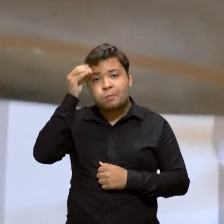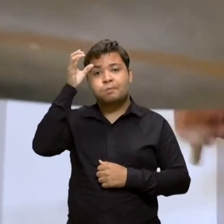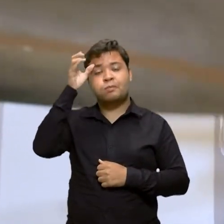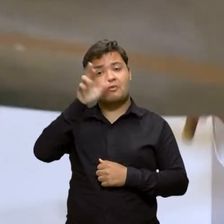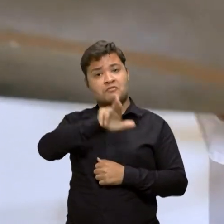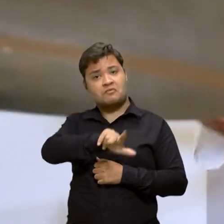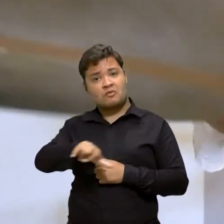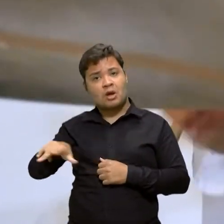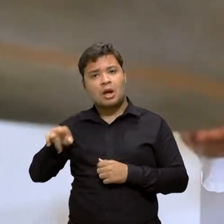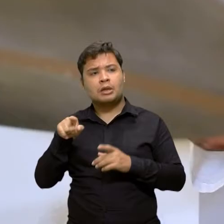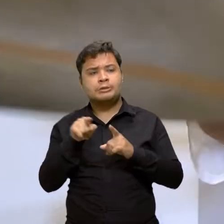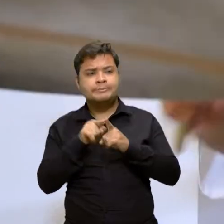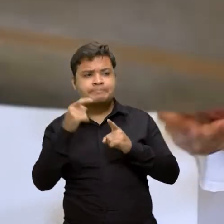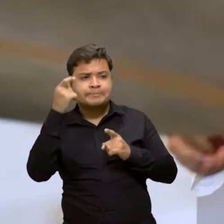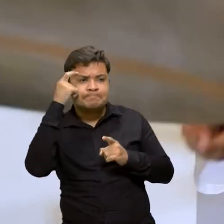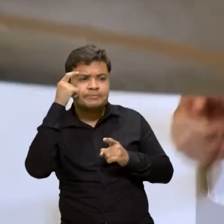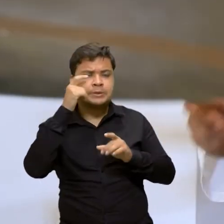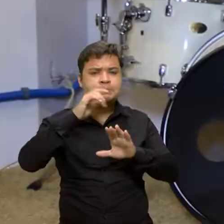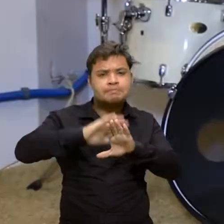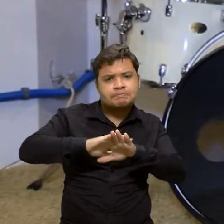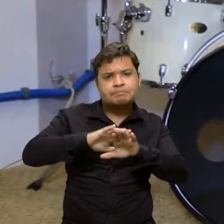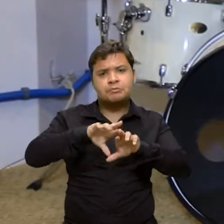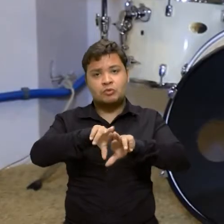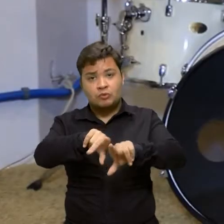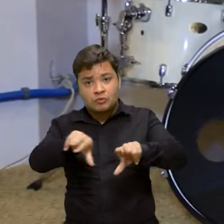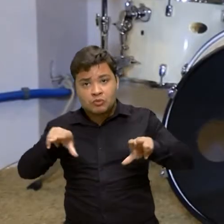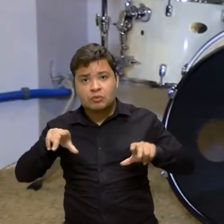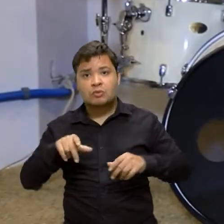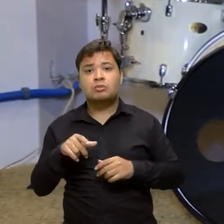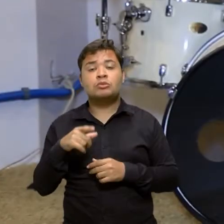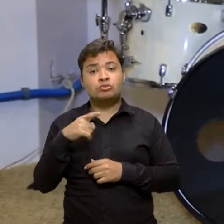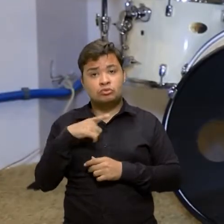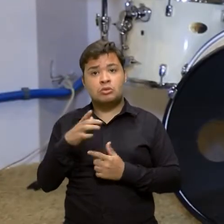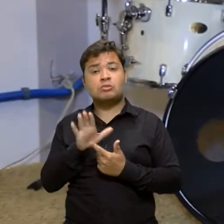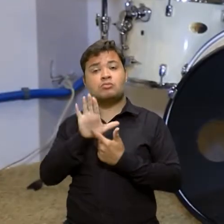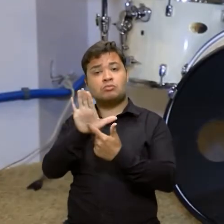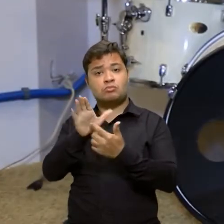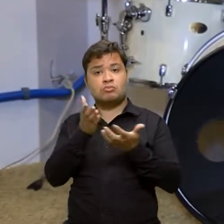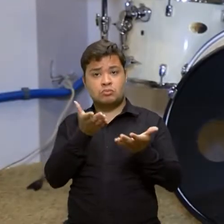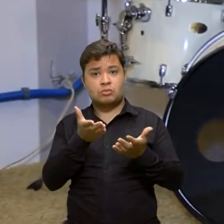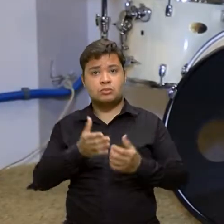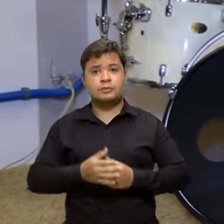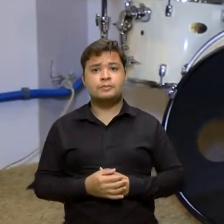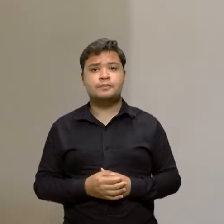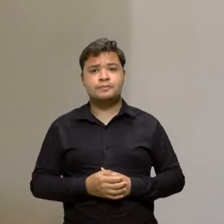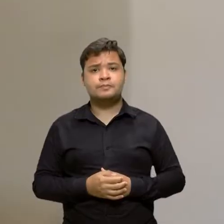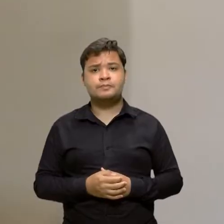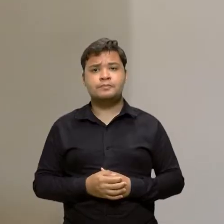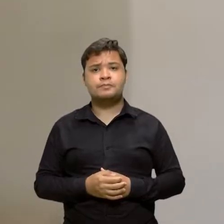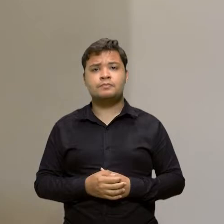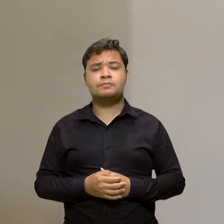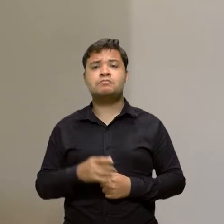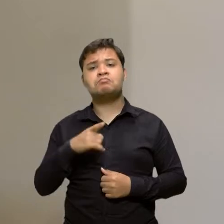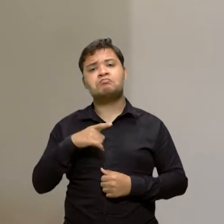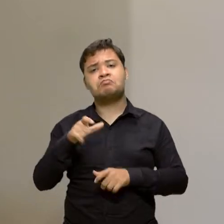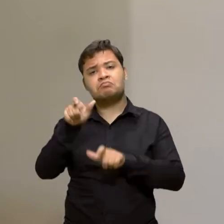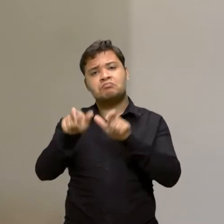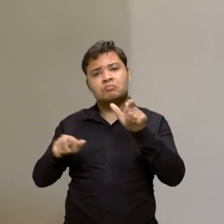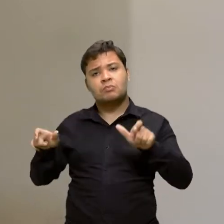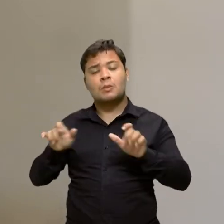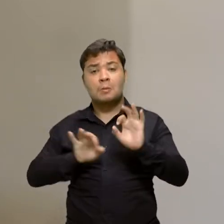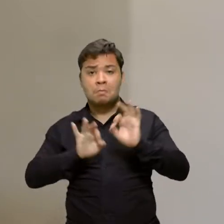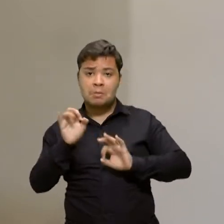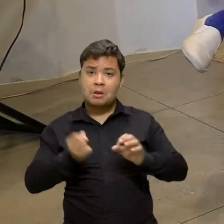conhecimentos, essas visões que eram mostradas através dos livros, a galera fazia